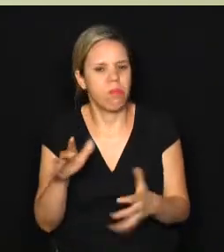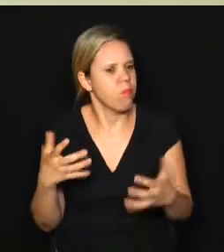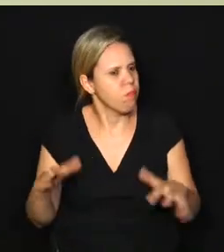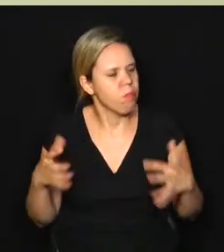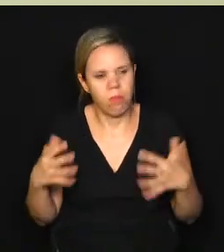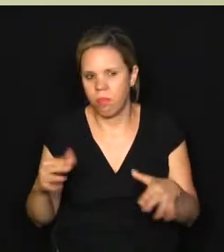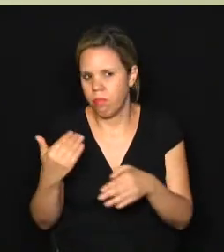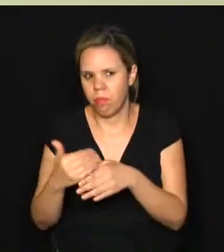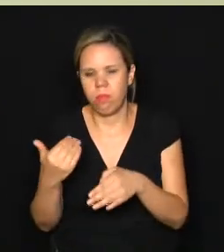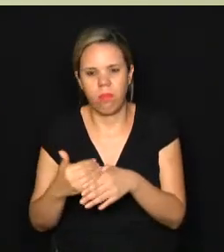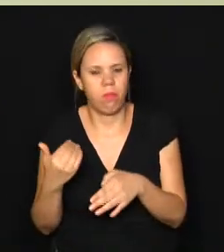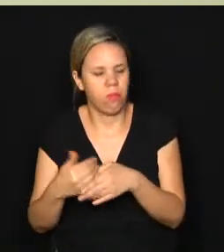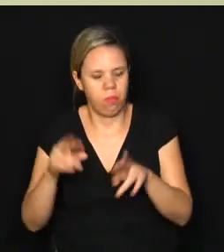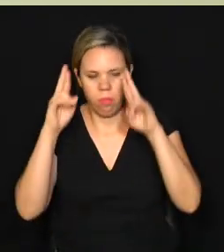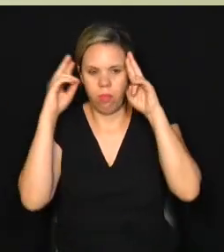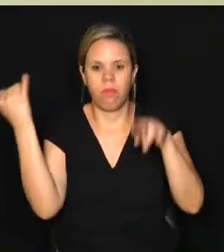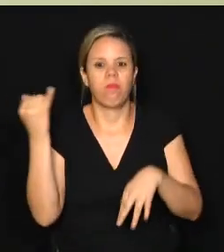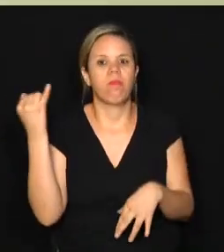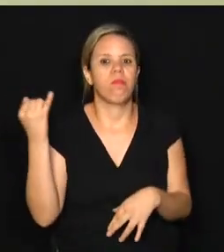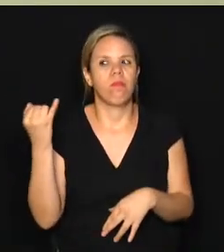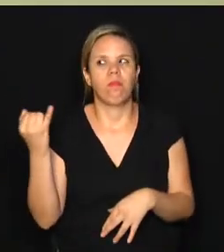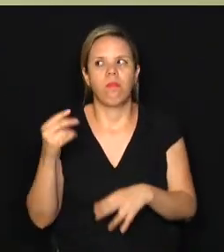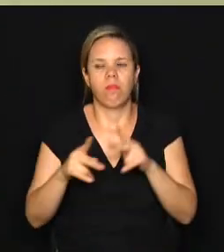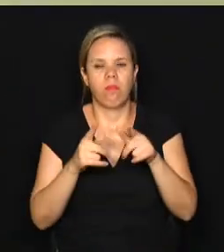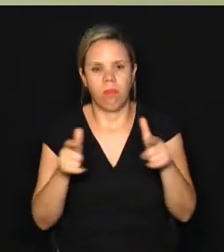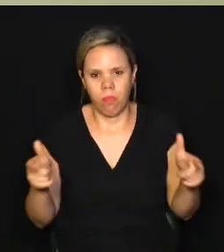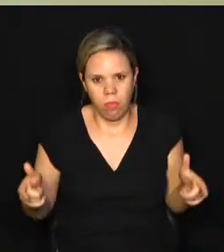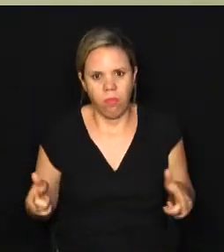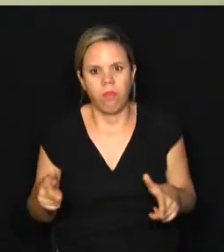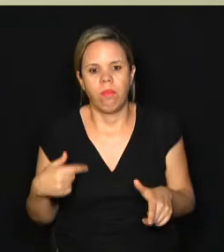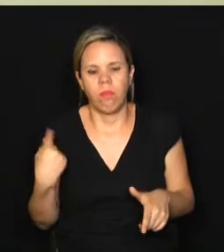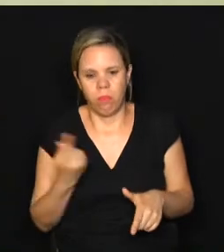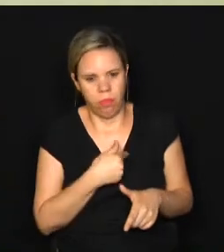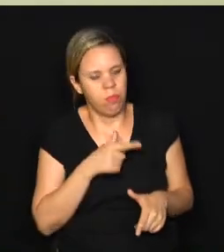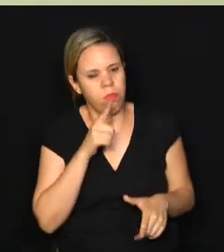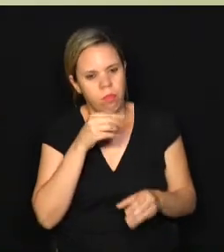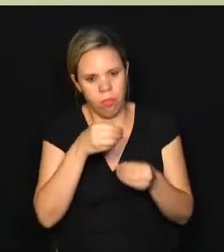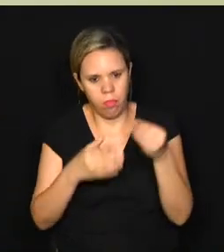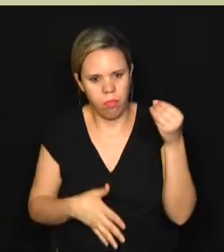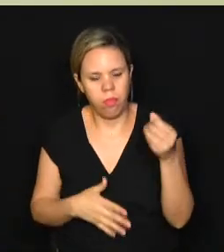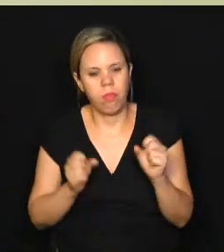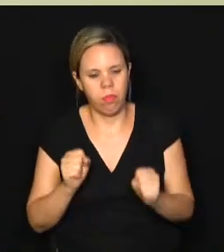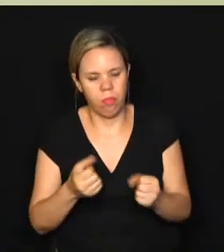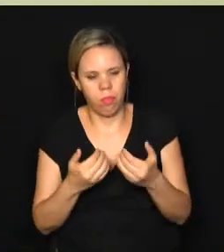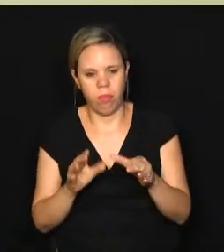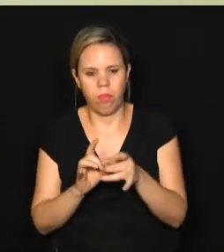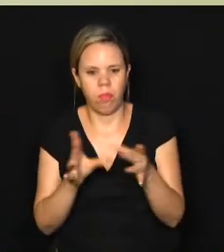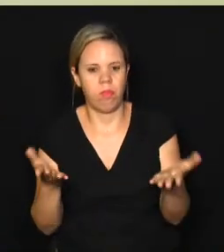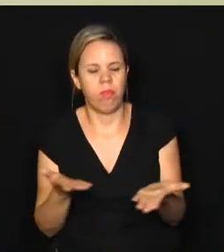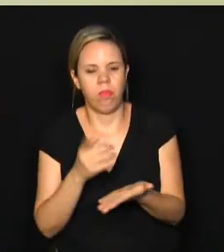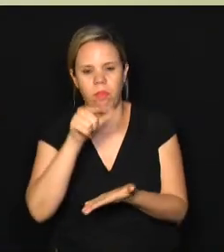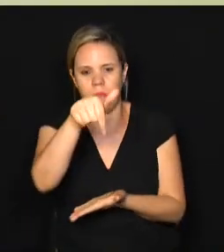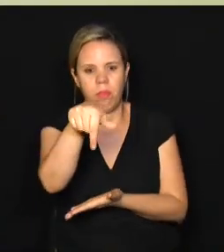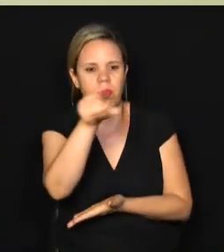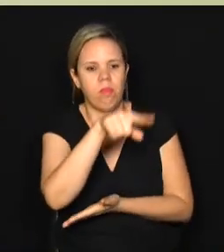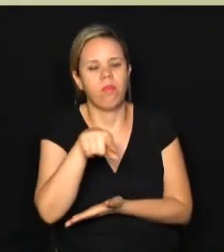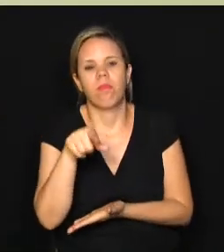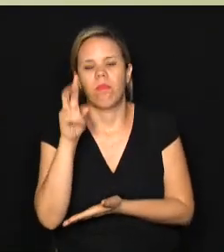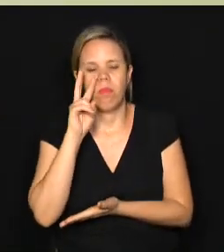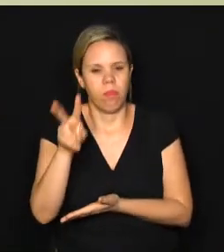importante a gente respeitar a soberania popular. A gente produziu um conteúdo, eu posso disponibilizar depois